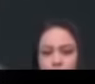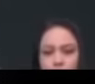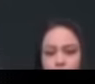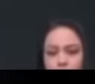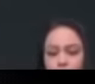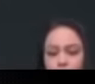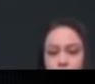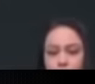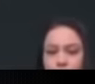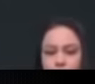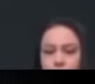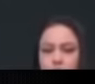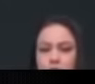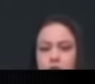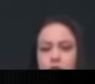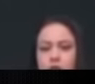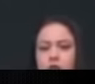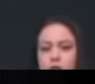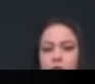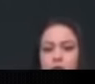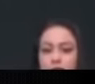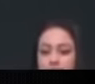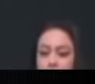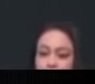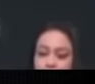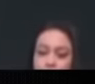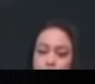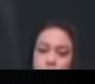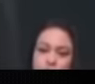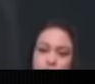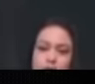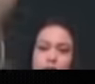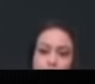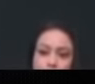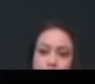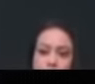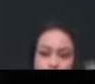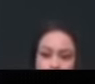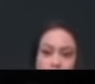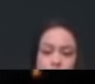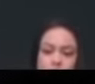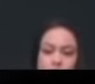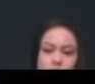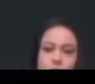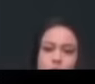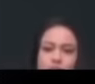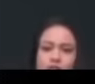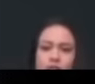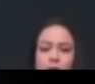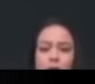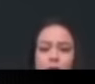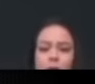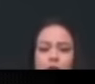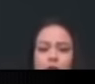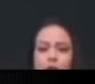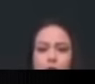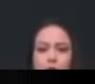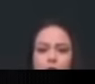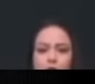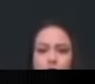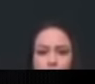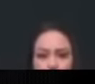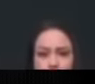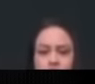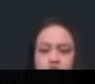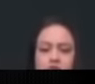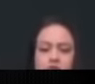inconstitucional na impugnação da sentença ou na rescisória? É o que a lei diz. Porque tem preclusão. A reclamação